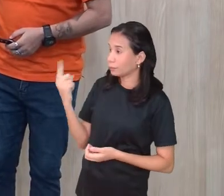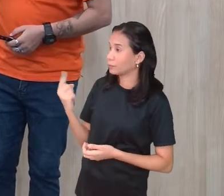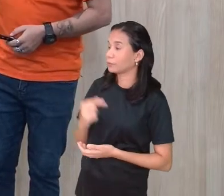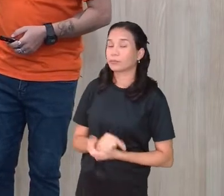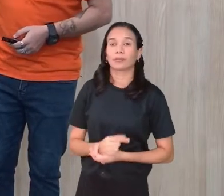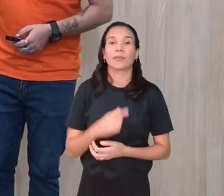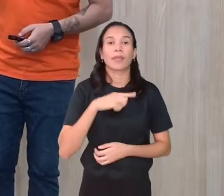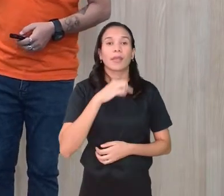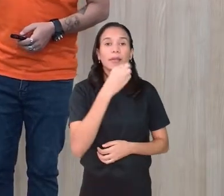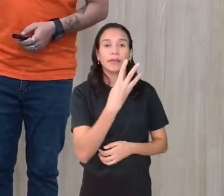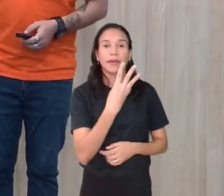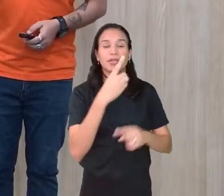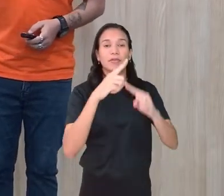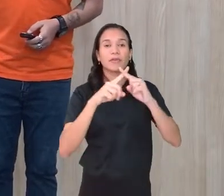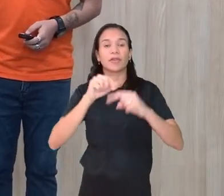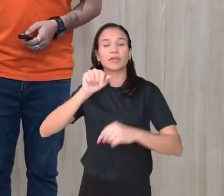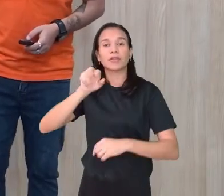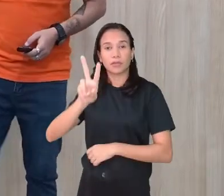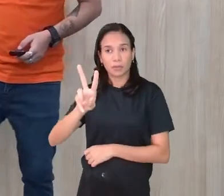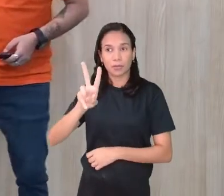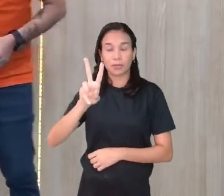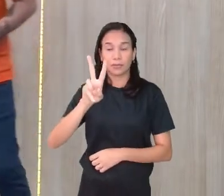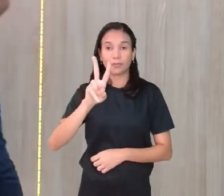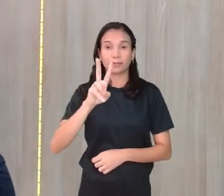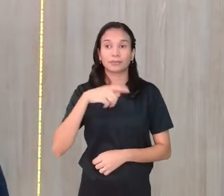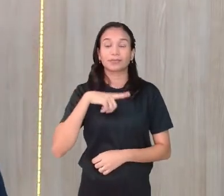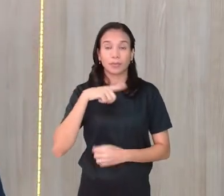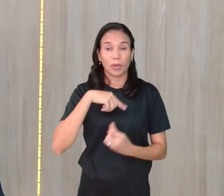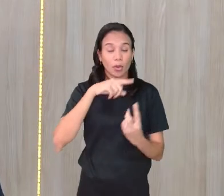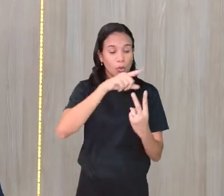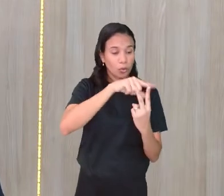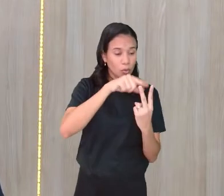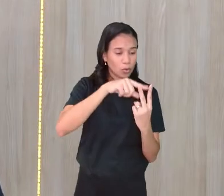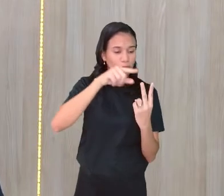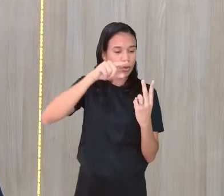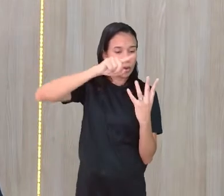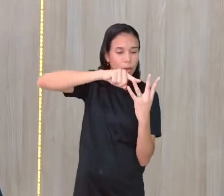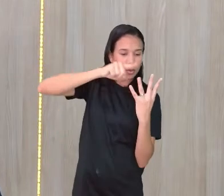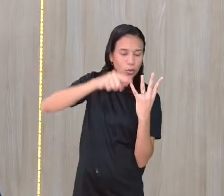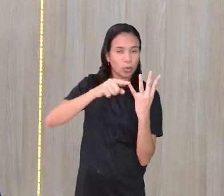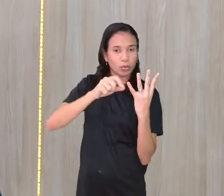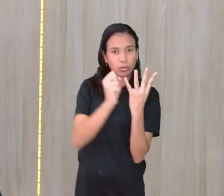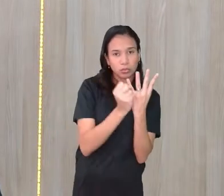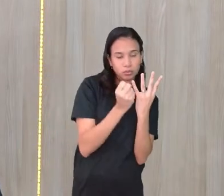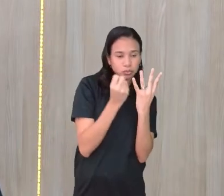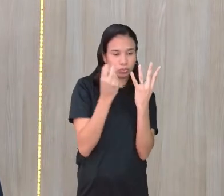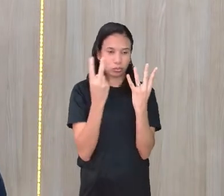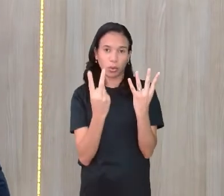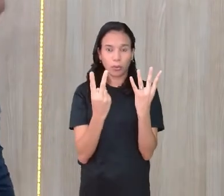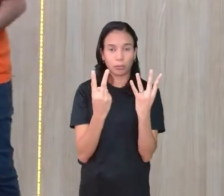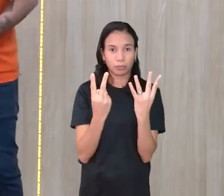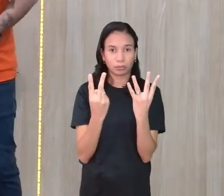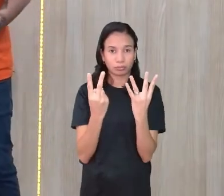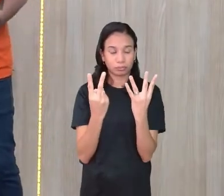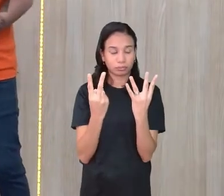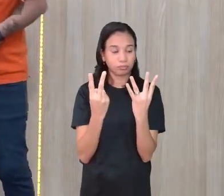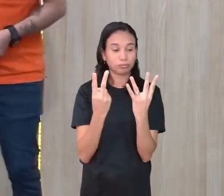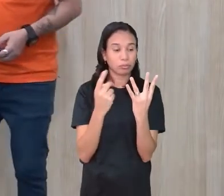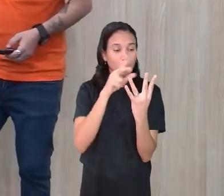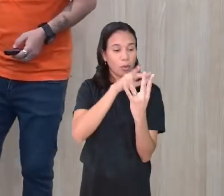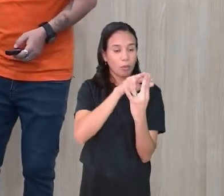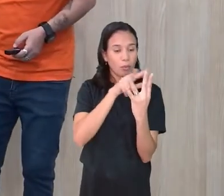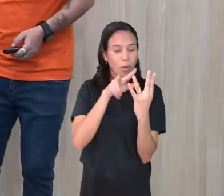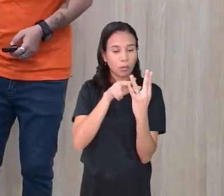ó, 3 vezes o 2, ou seja, o número 2, que seja o número de canecas, eu tenho 1 vez, 2